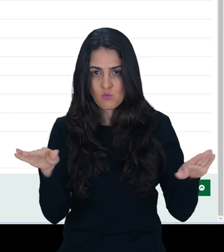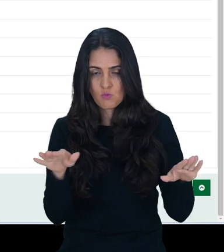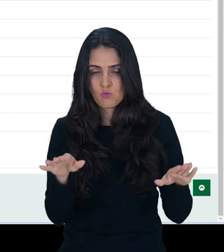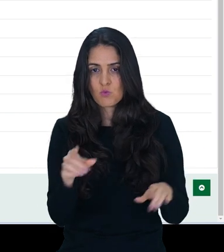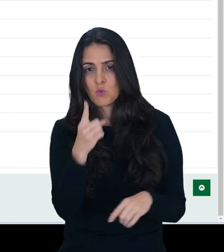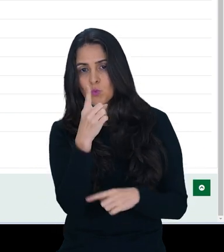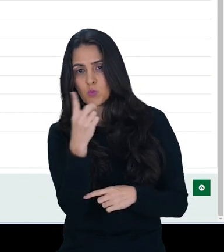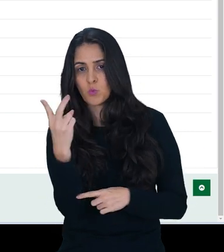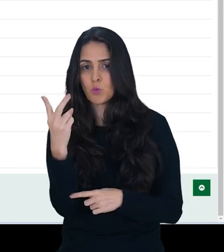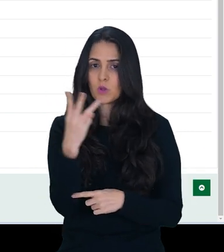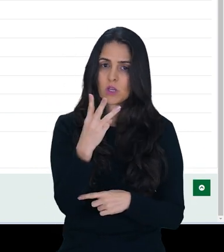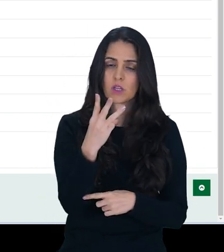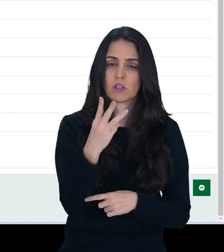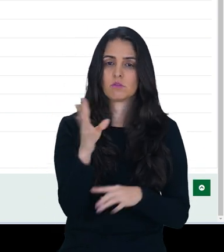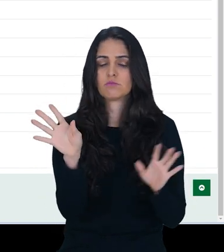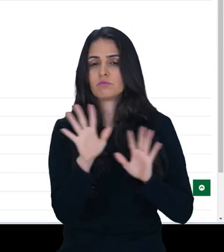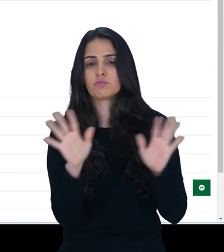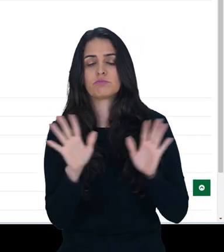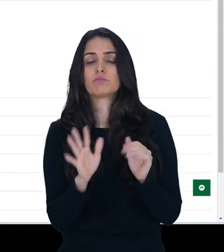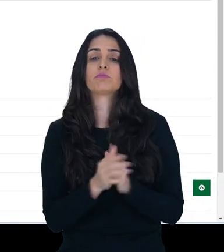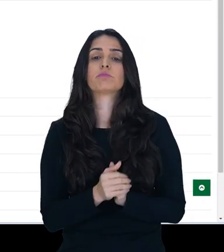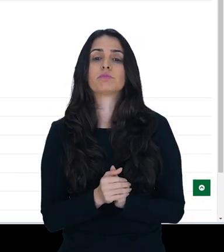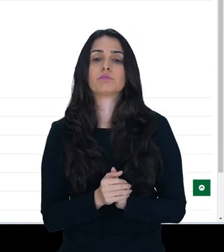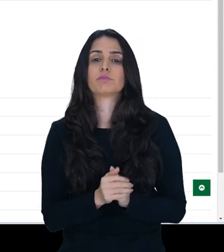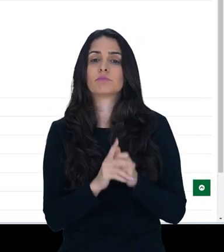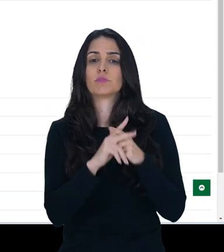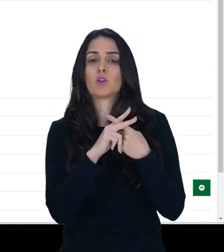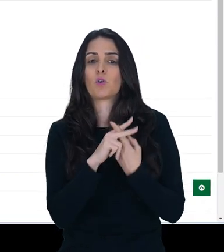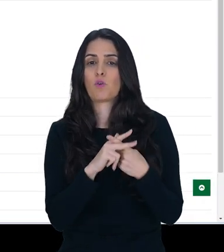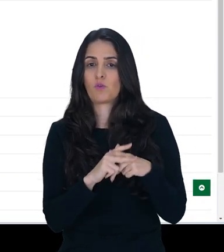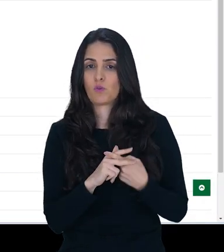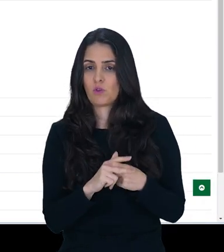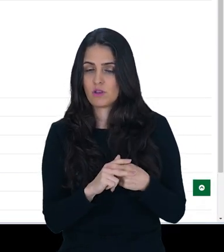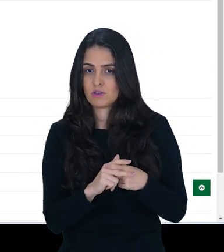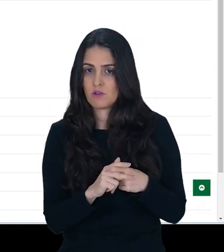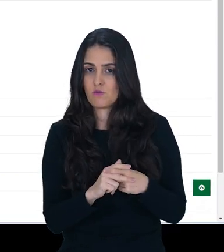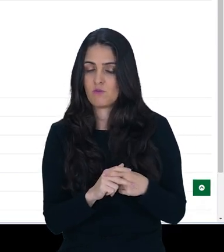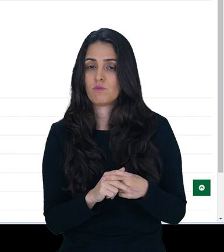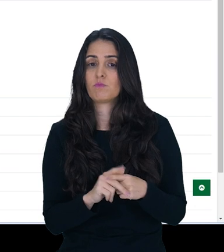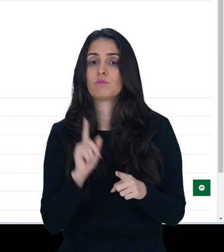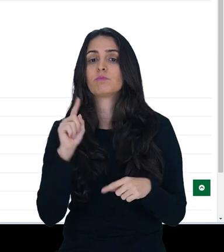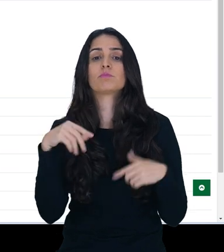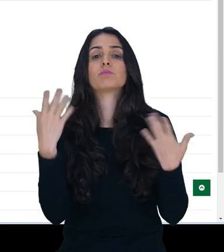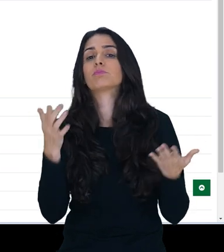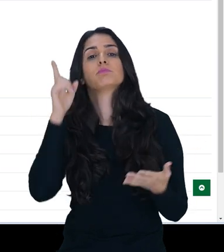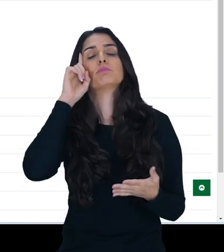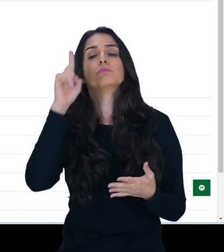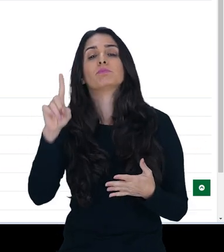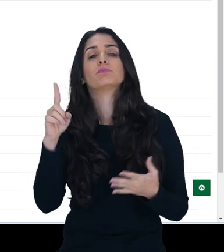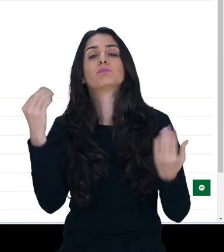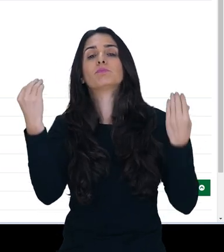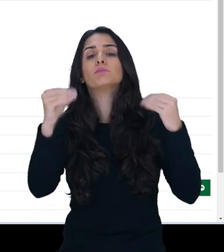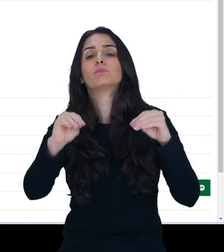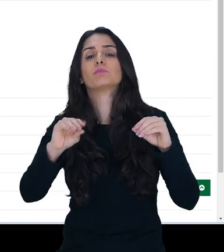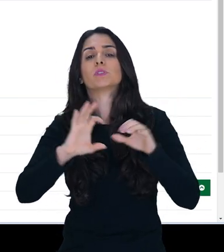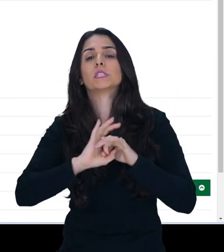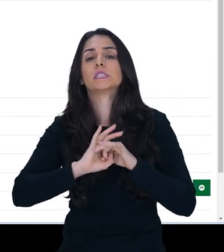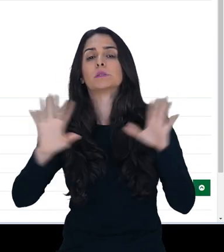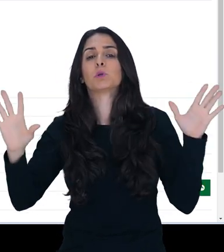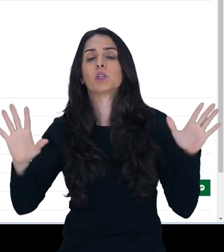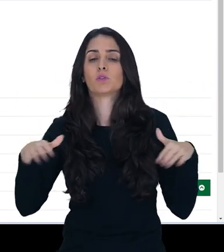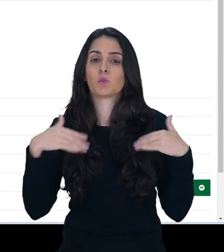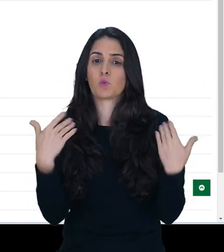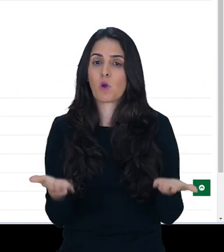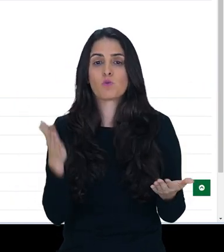postar um dois ou três enfim aqui a configuração de disponibilidade Então a partir de quando vai estar